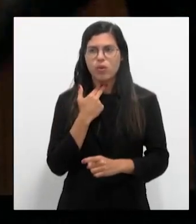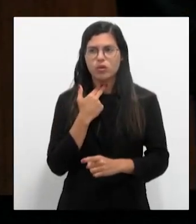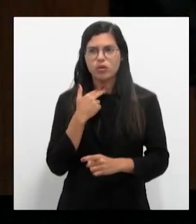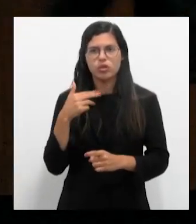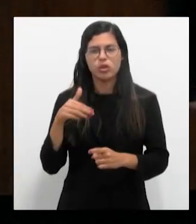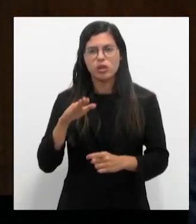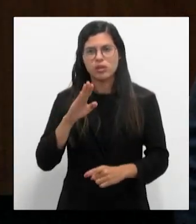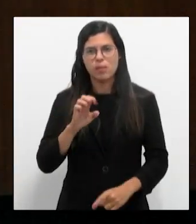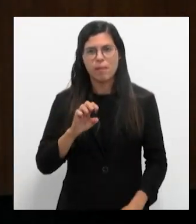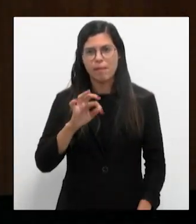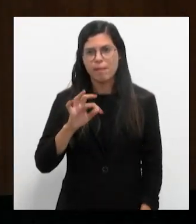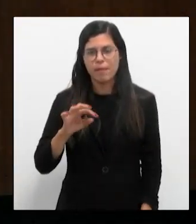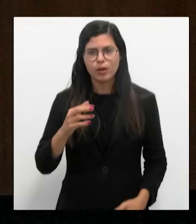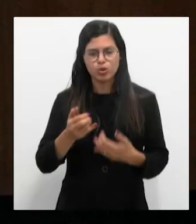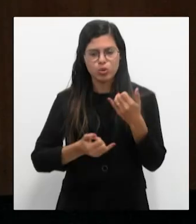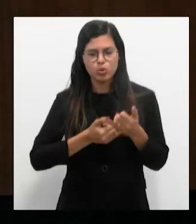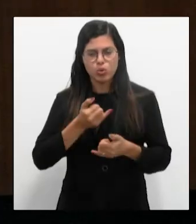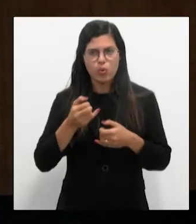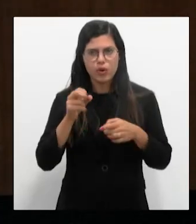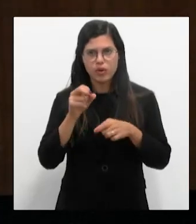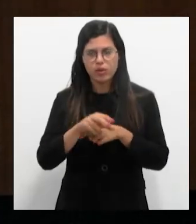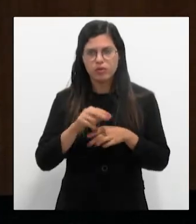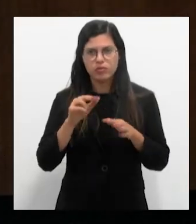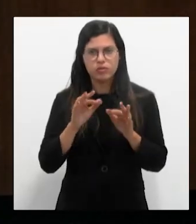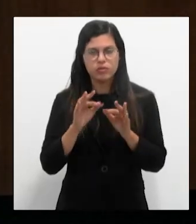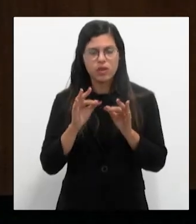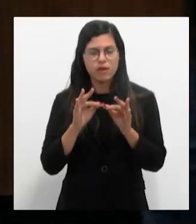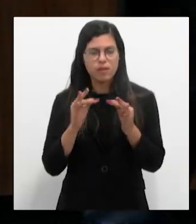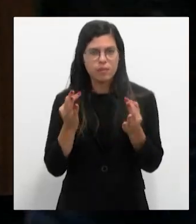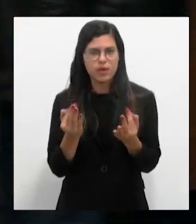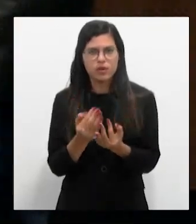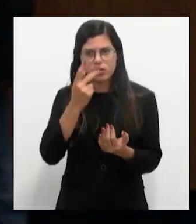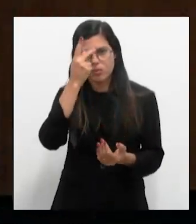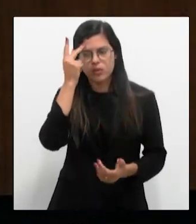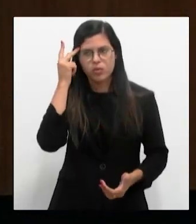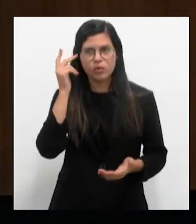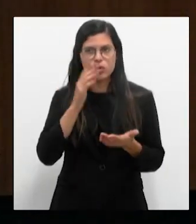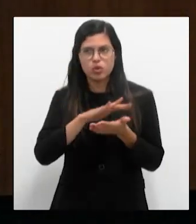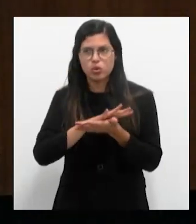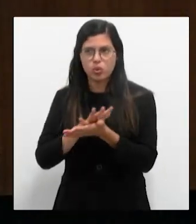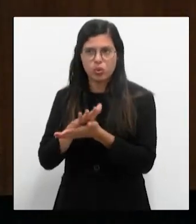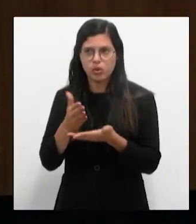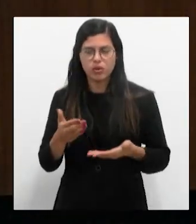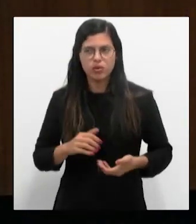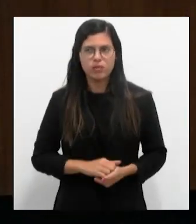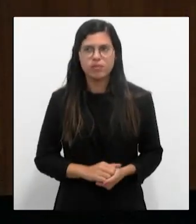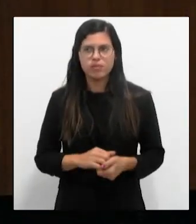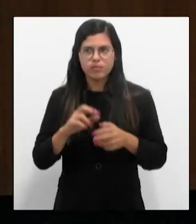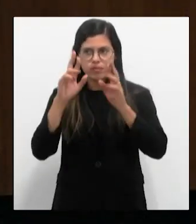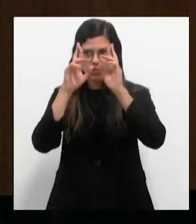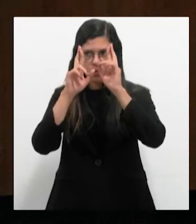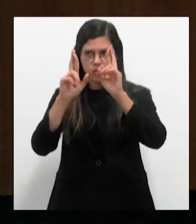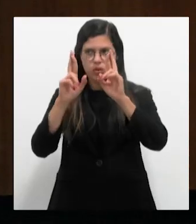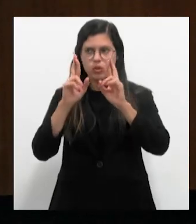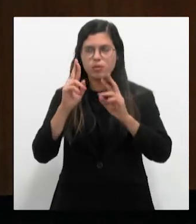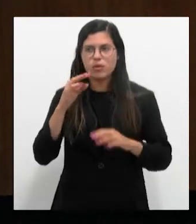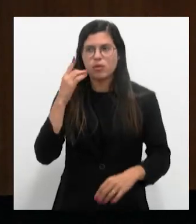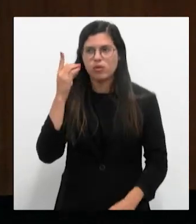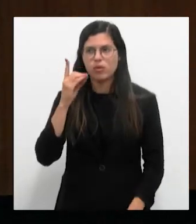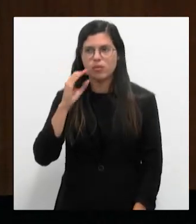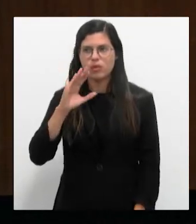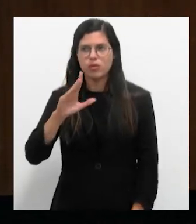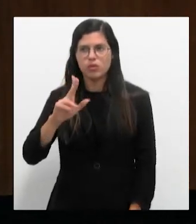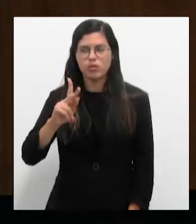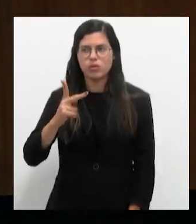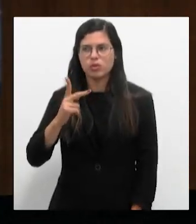pessoas, destruindo vidas e famílias. E eu queria dizer que, com todo respeito ao meu amigo Chiquinho da Mangueira, eu me